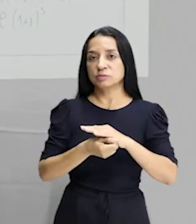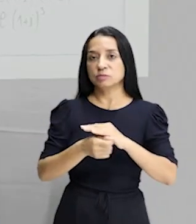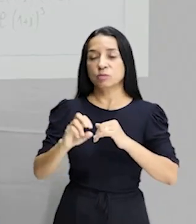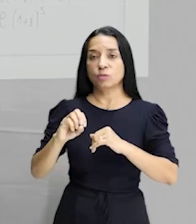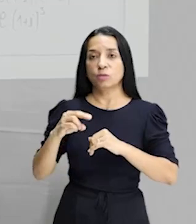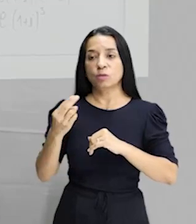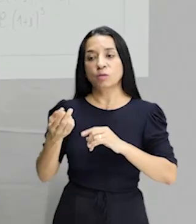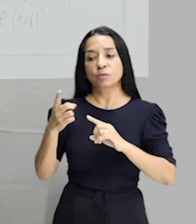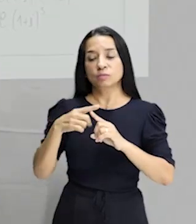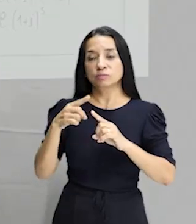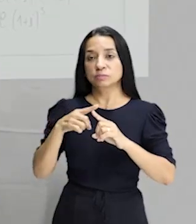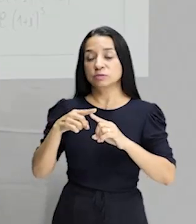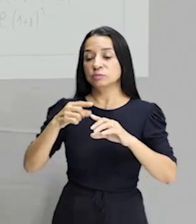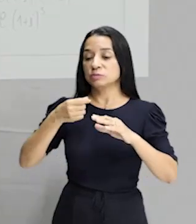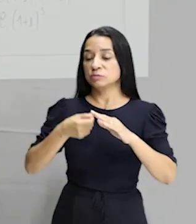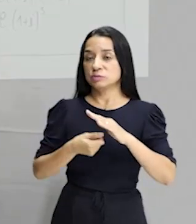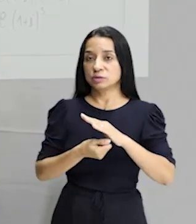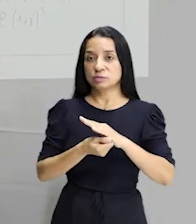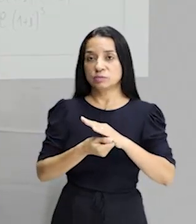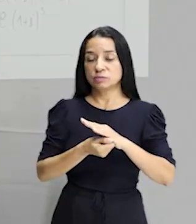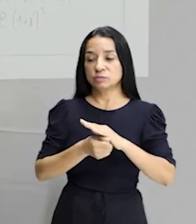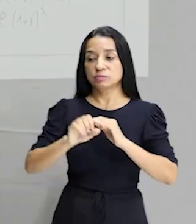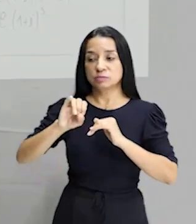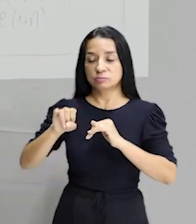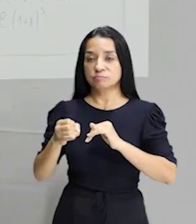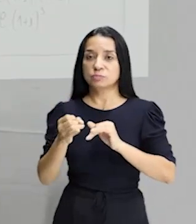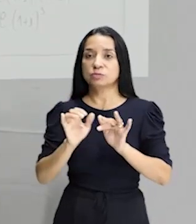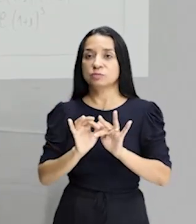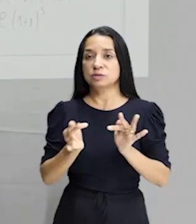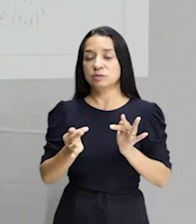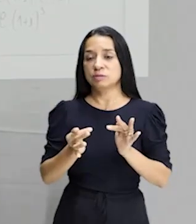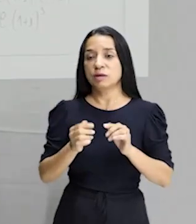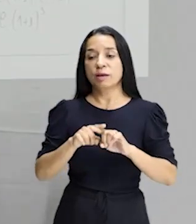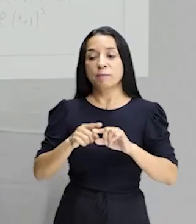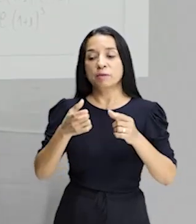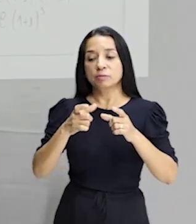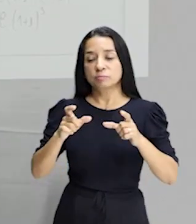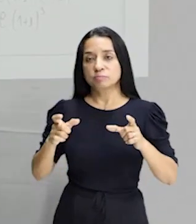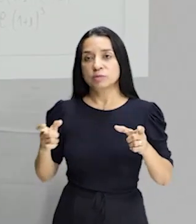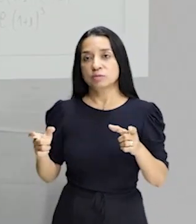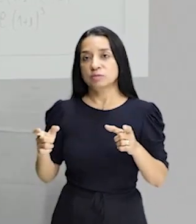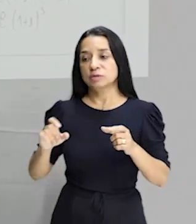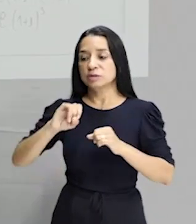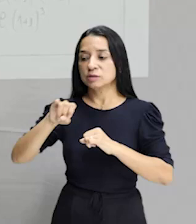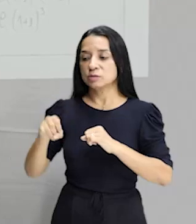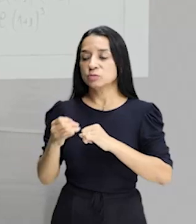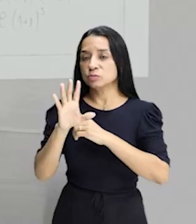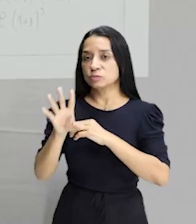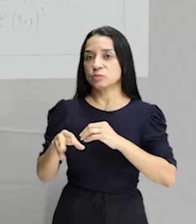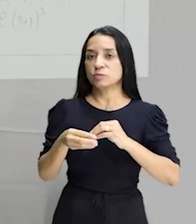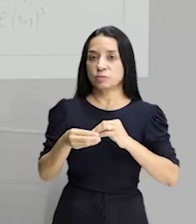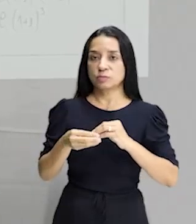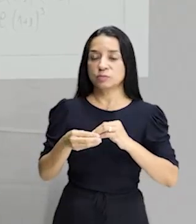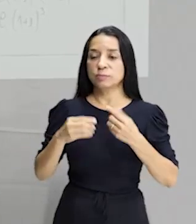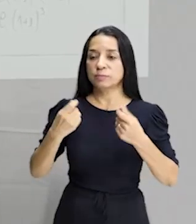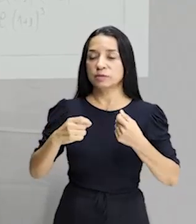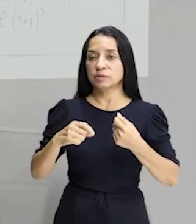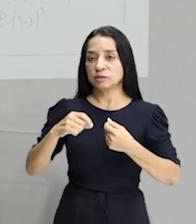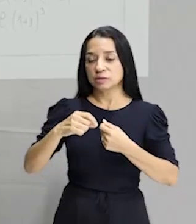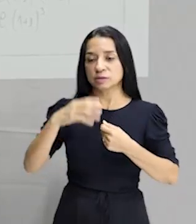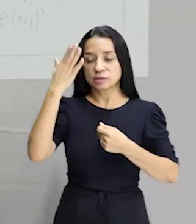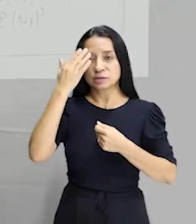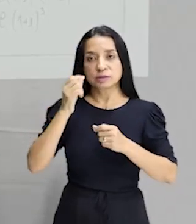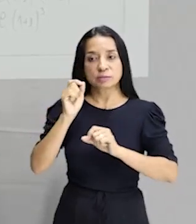tipos de negócio que se faz a juros simples mas a grande maioria é a juros composto Então a gente tem que saber